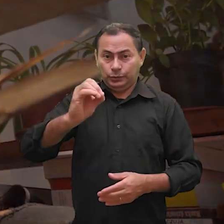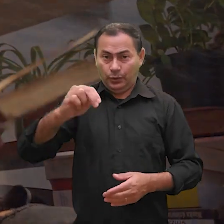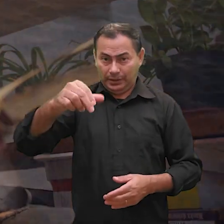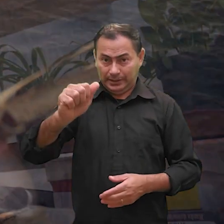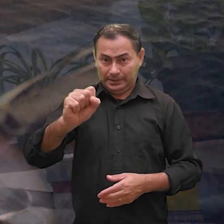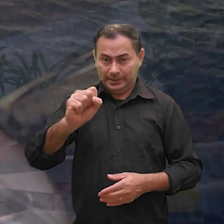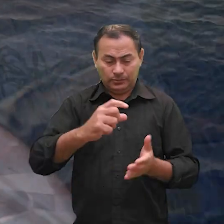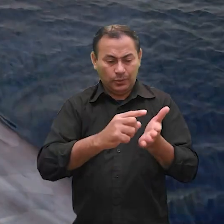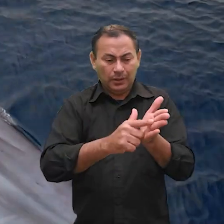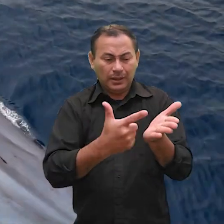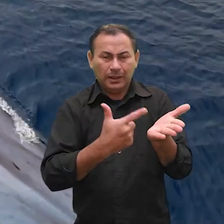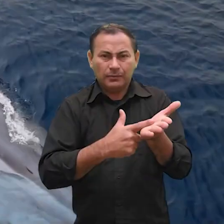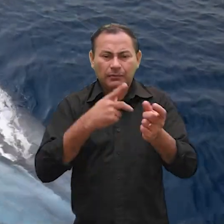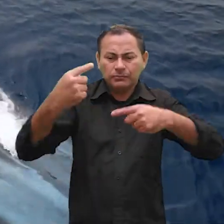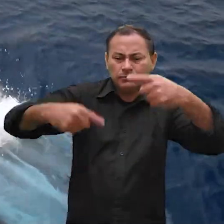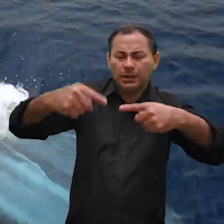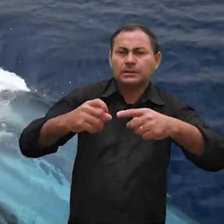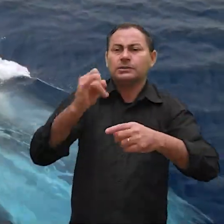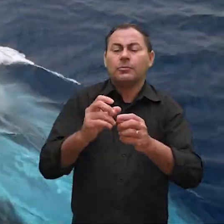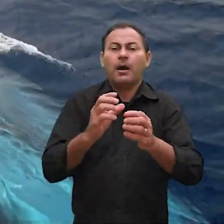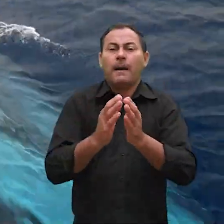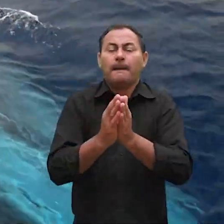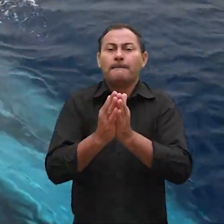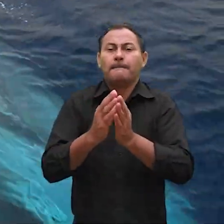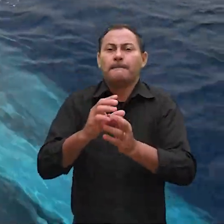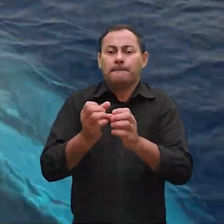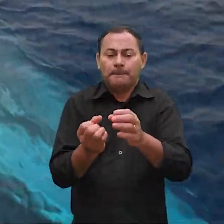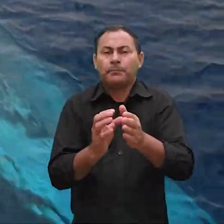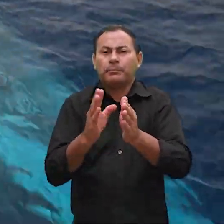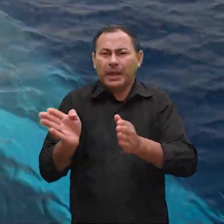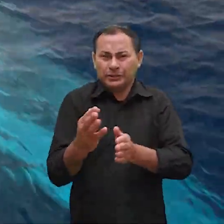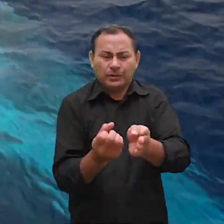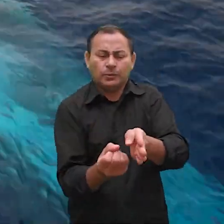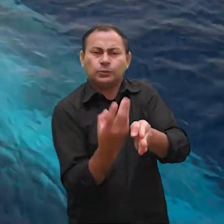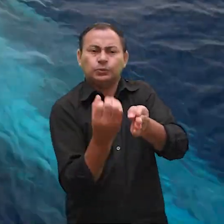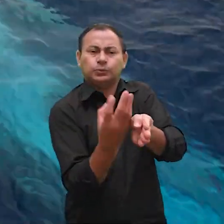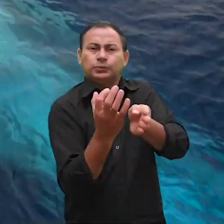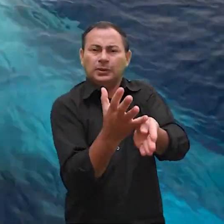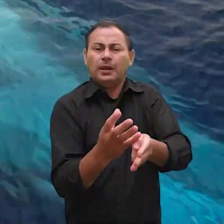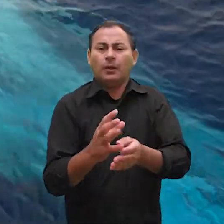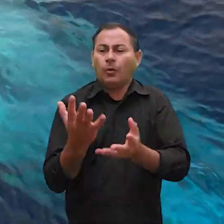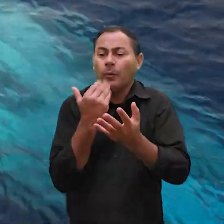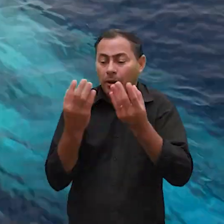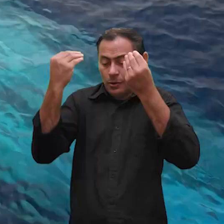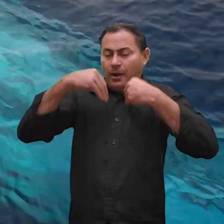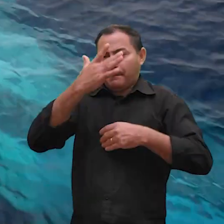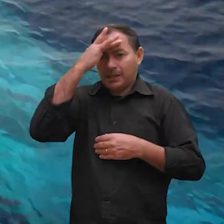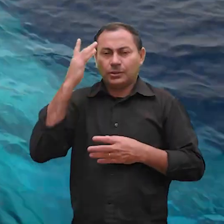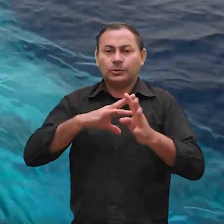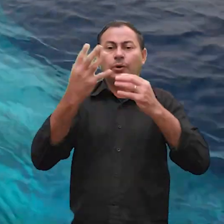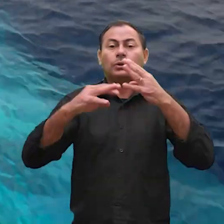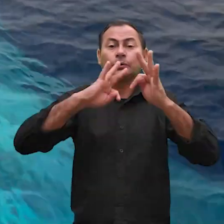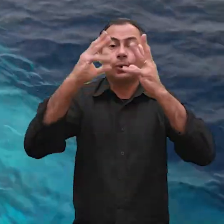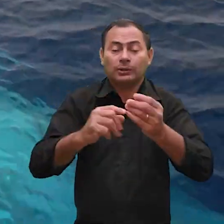Jonas, imediatamente surge uma discussão sobre se uma baleia pode ou não engolir pessoas, como se essa fosse toda a mensagem